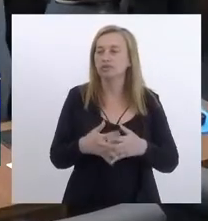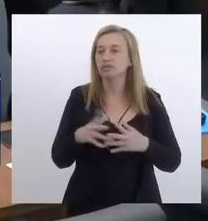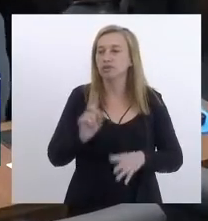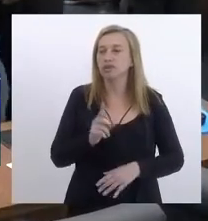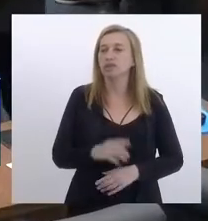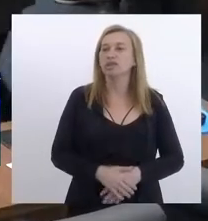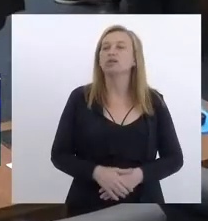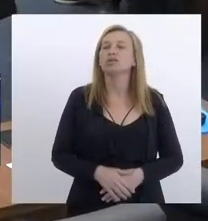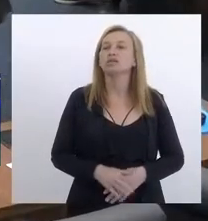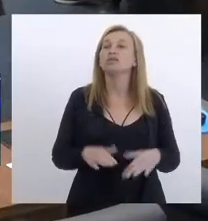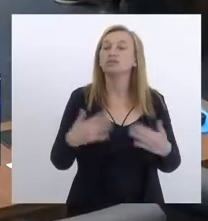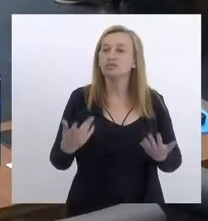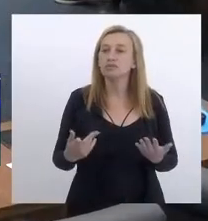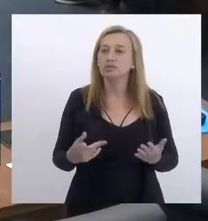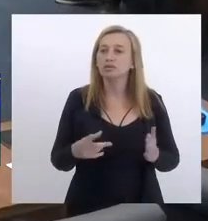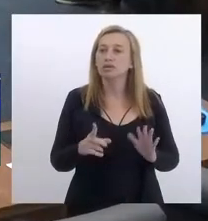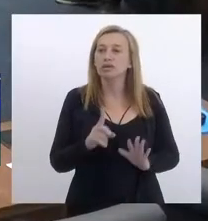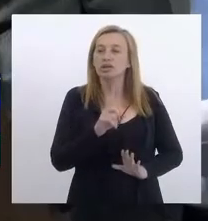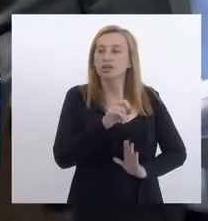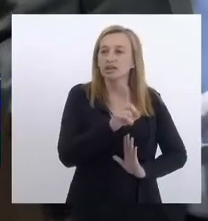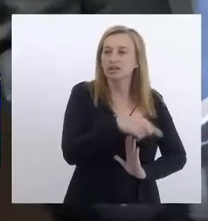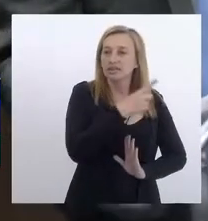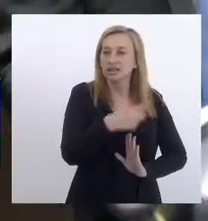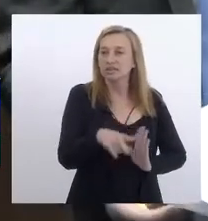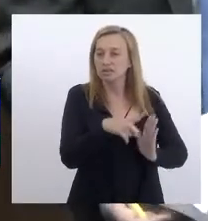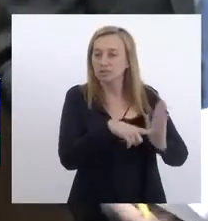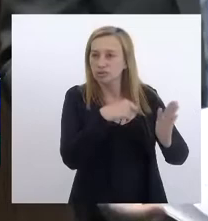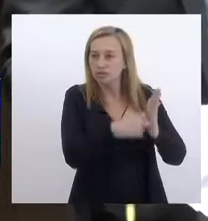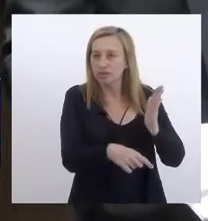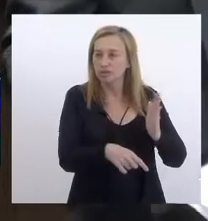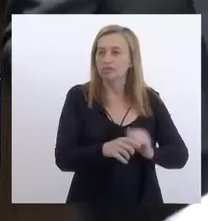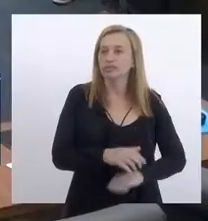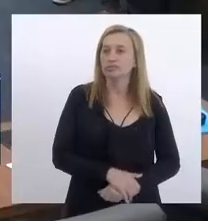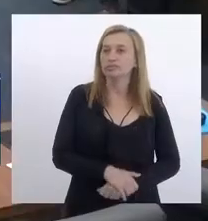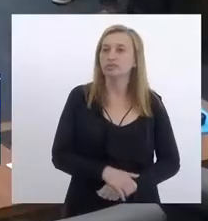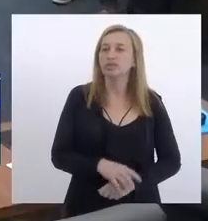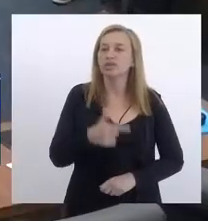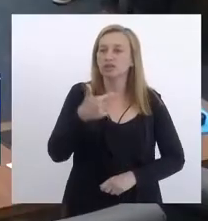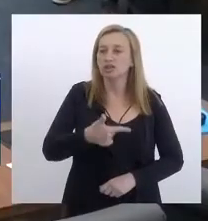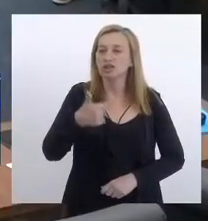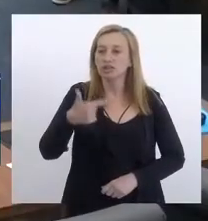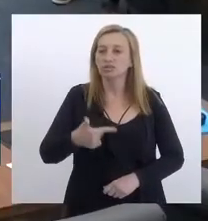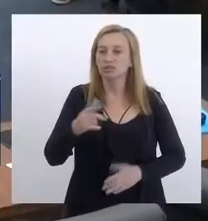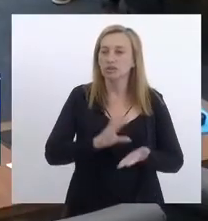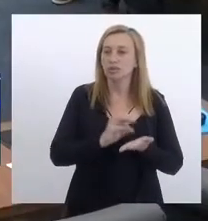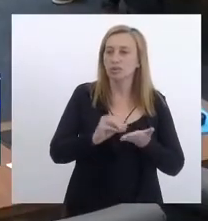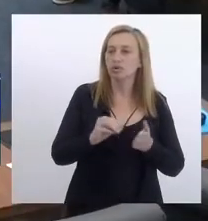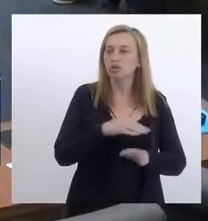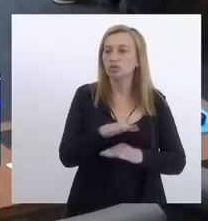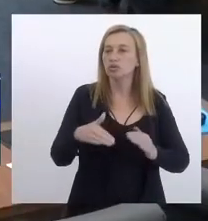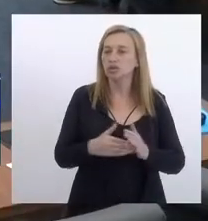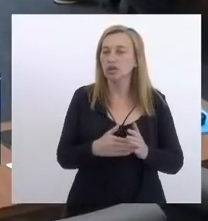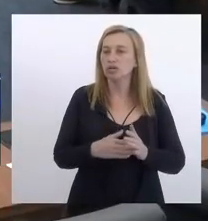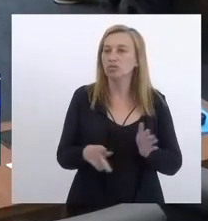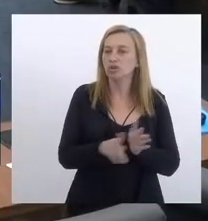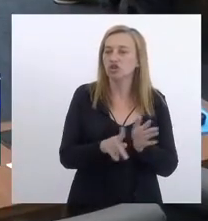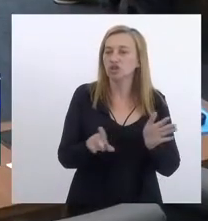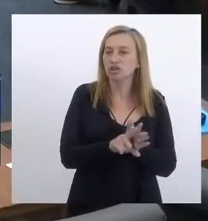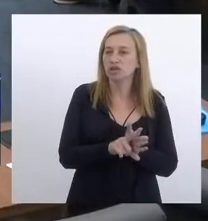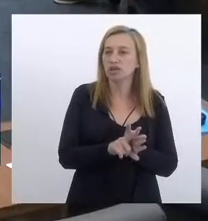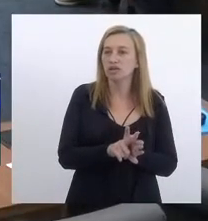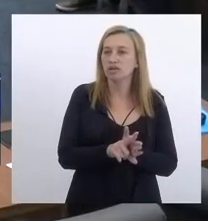Qual é o parecer, deputado? Parecer pela rejeição do veto. 22º da pauta, veto total aposto ao projeto de